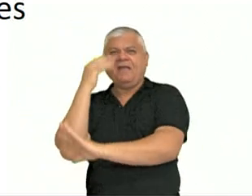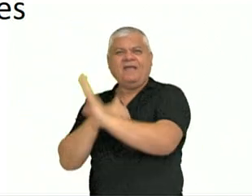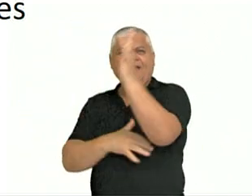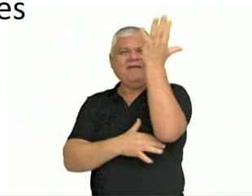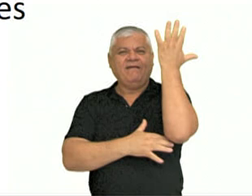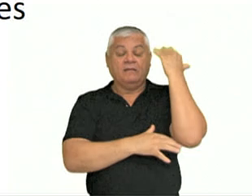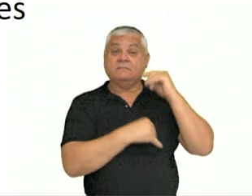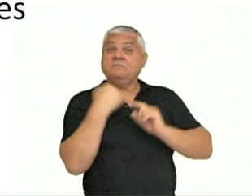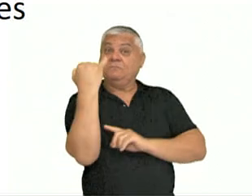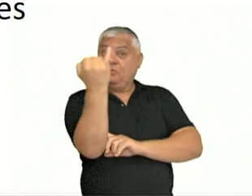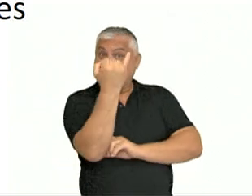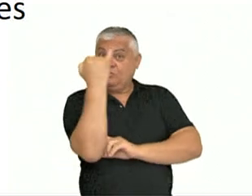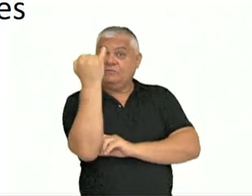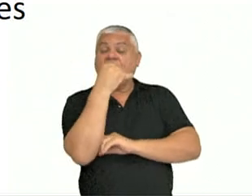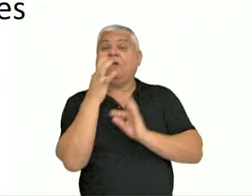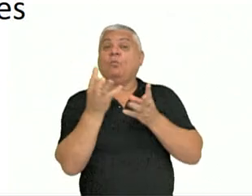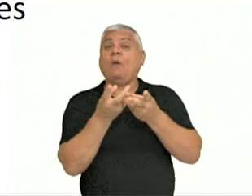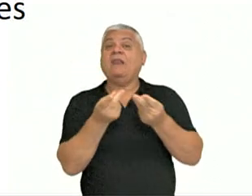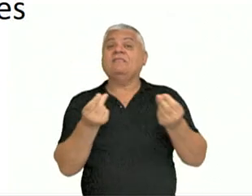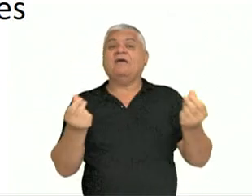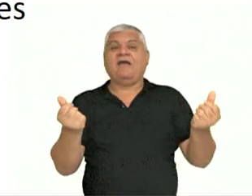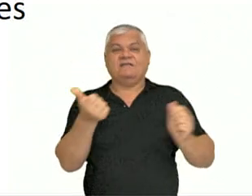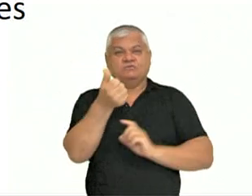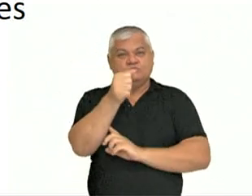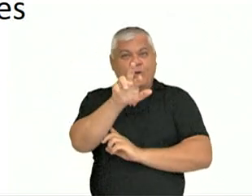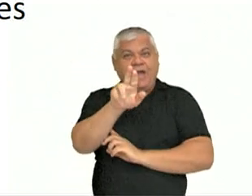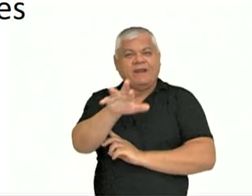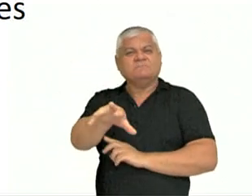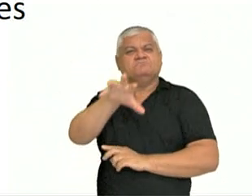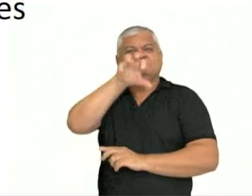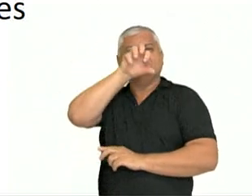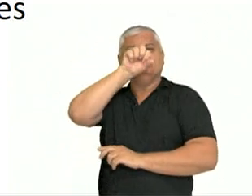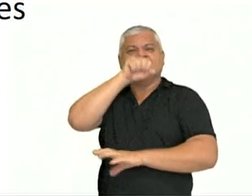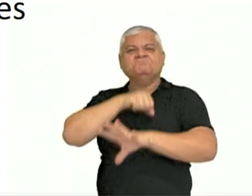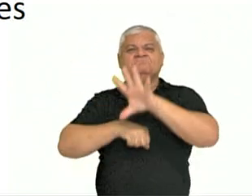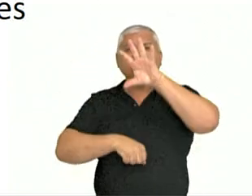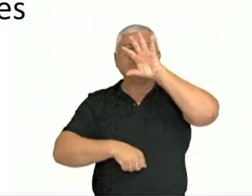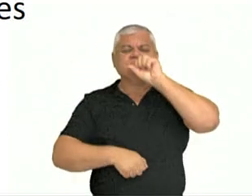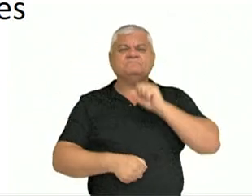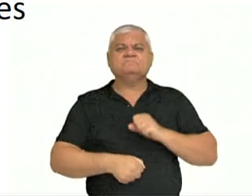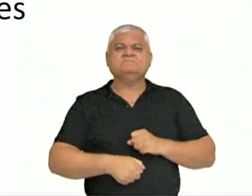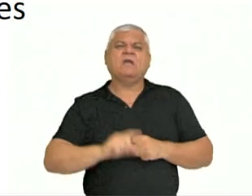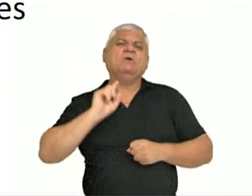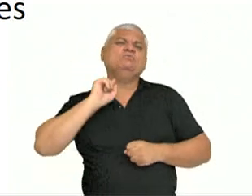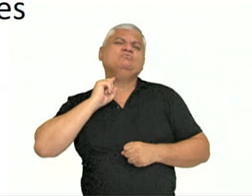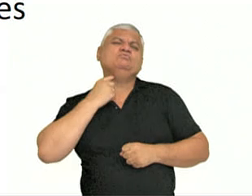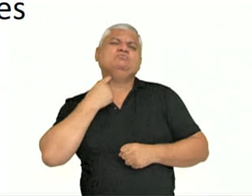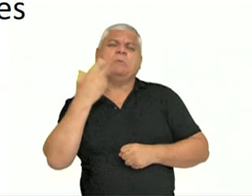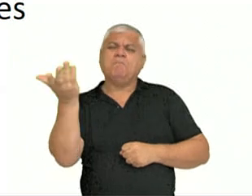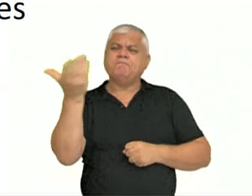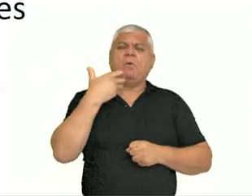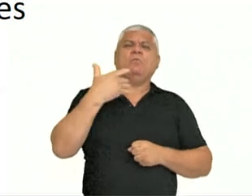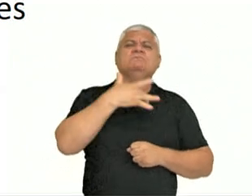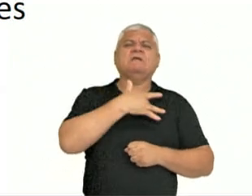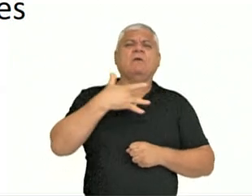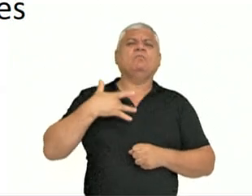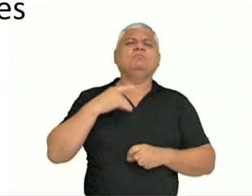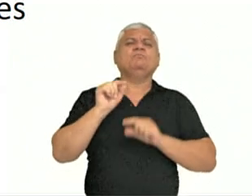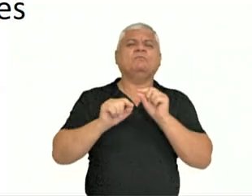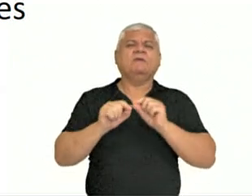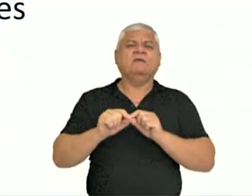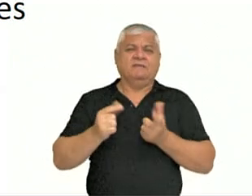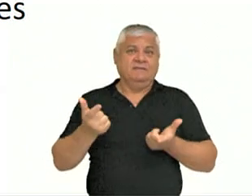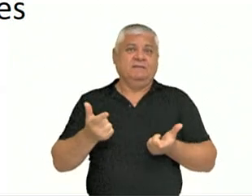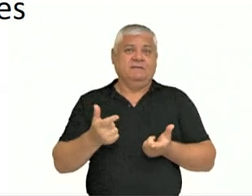são importantes para a qualidade do ar. Quais seriam os impactos da poluição do ar para a nossa saúde? Todos